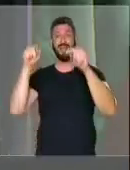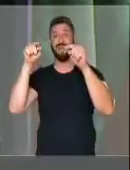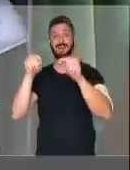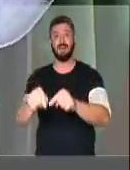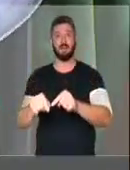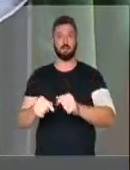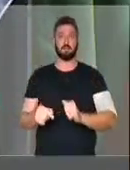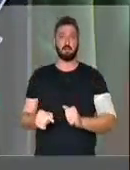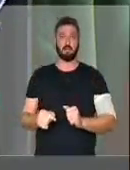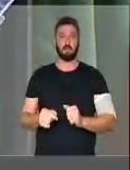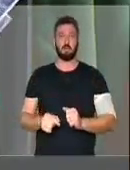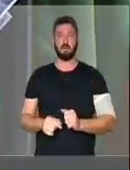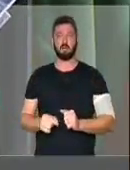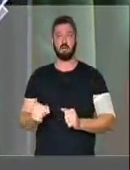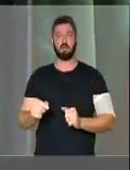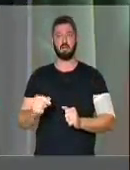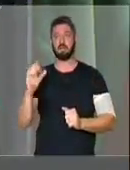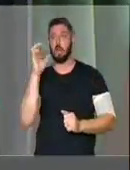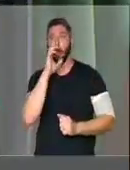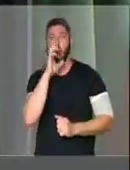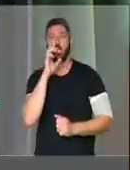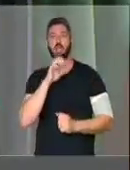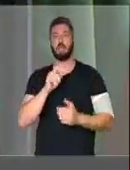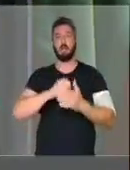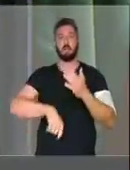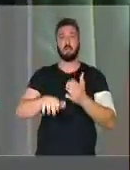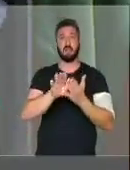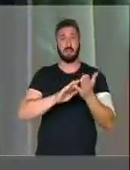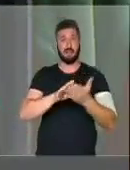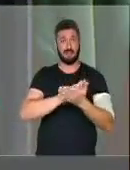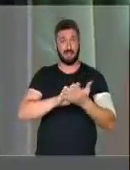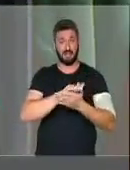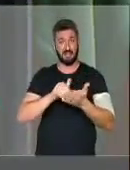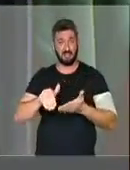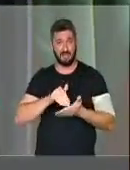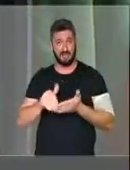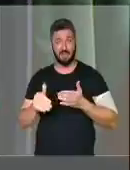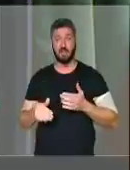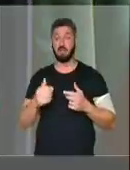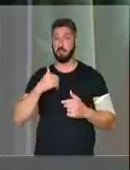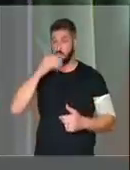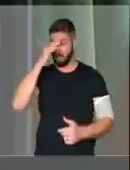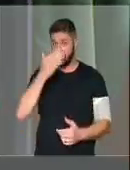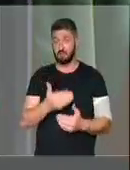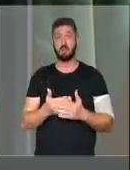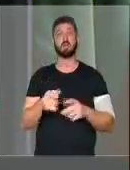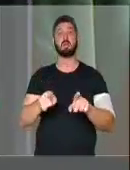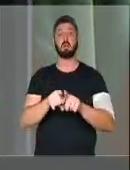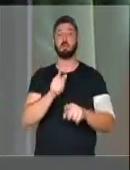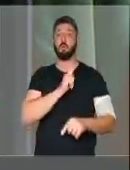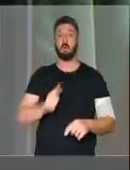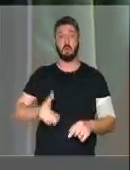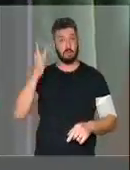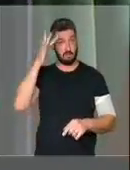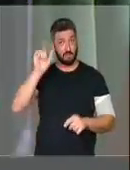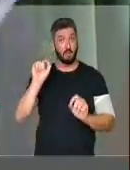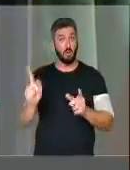Essa sequência, correndo, sem assinatura do secretário, e acredito, sem o conhecimento do